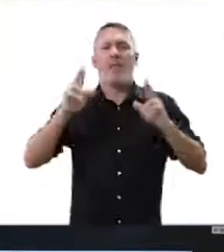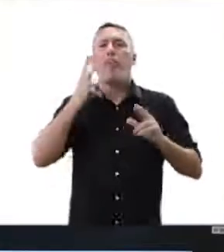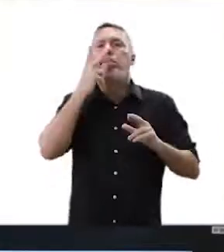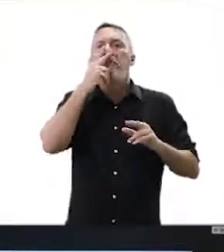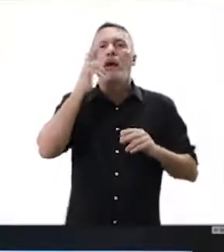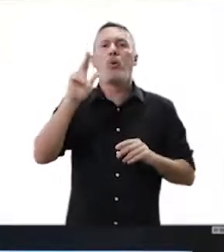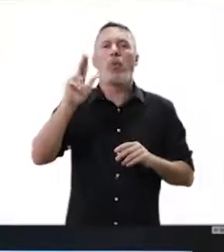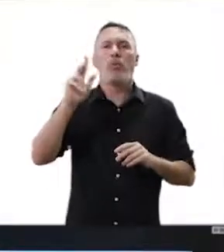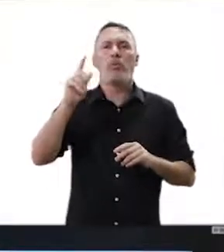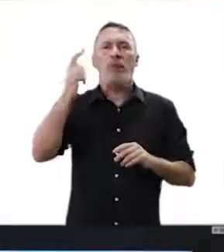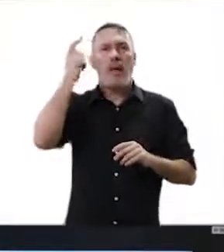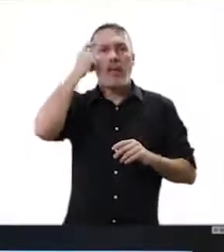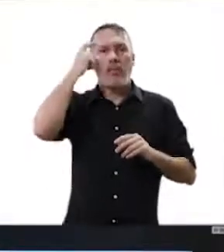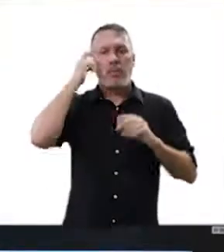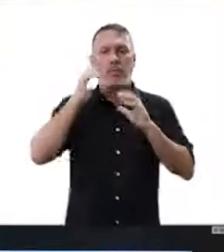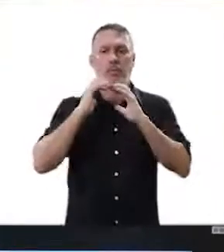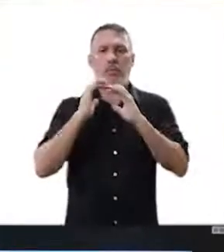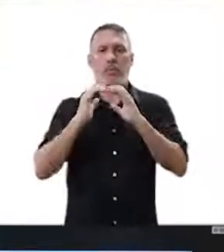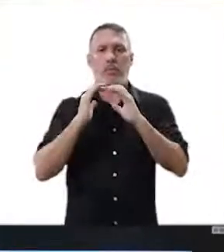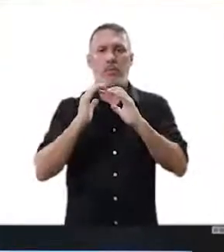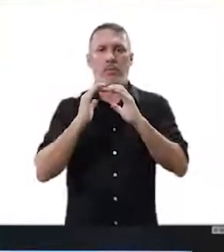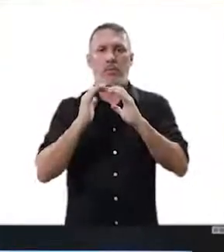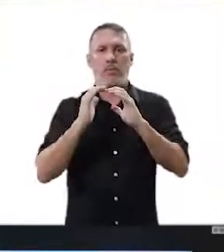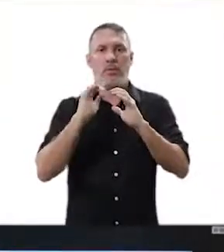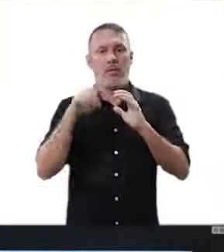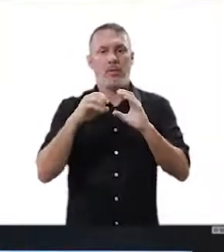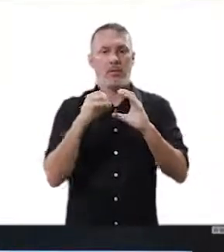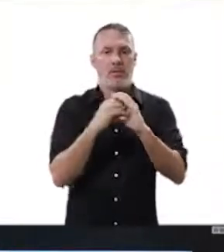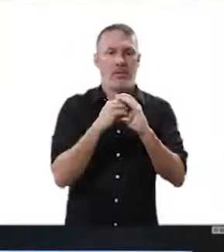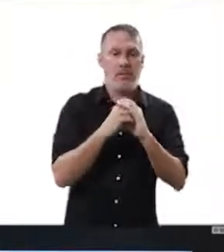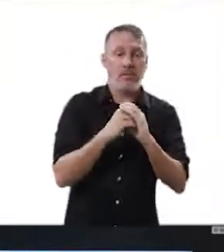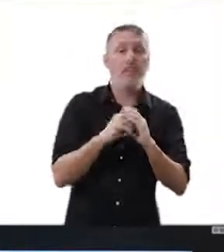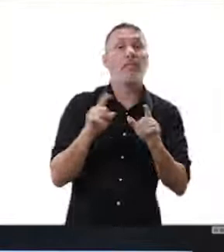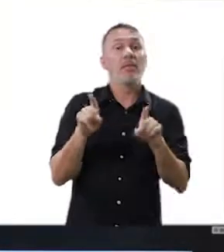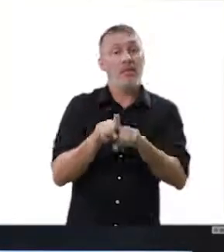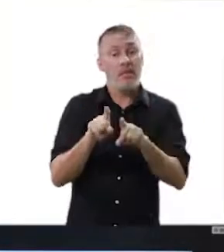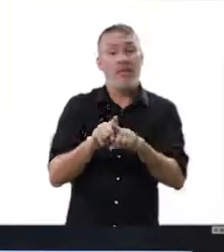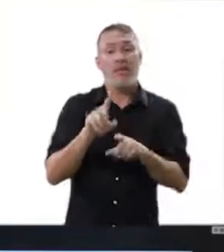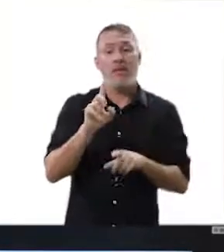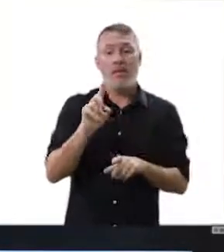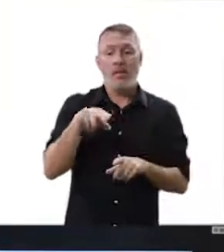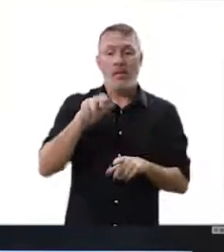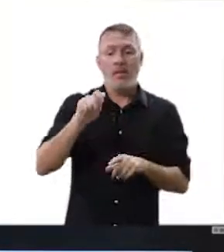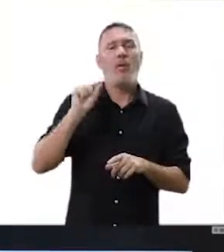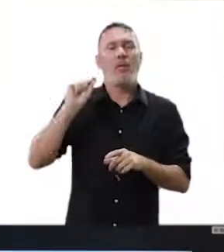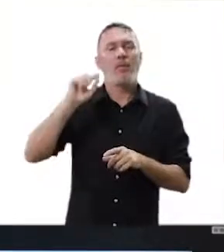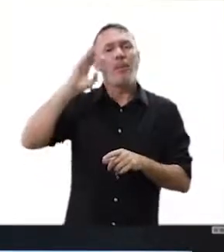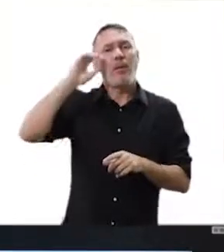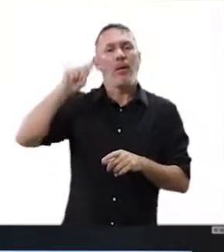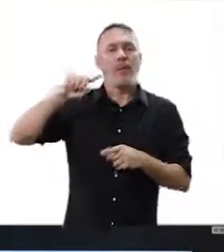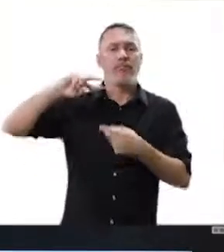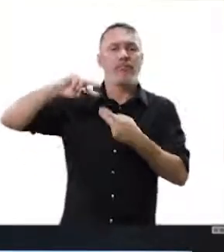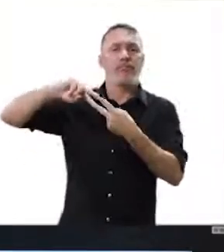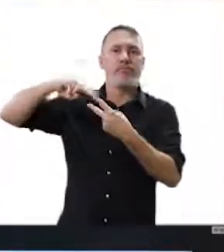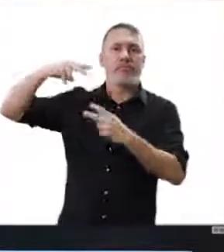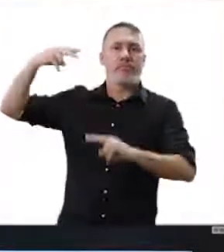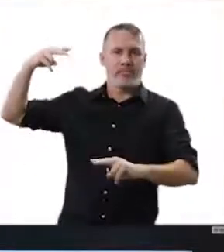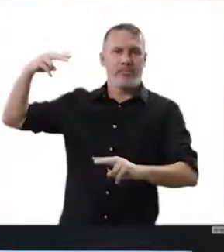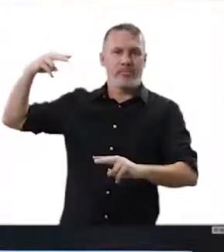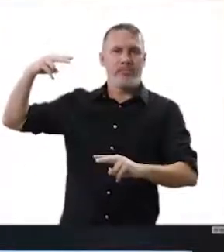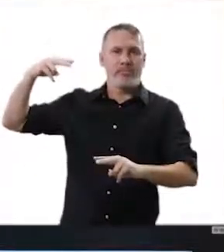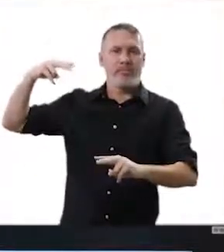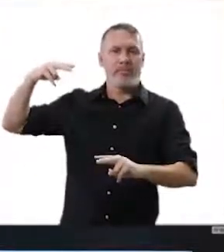por esse motivo, ele passa isso adiante. A gente consegue passar dentro dos nossos gametas, né? O